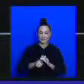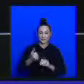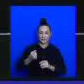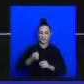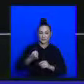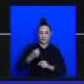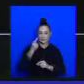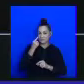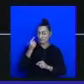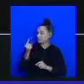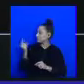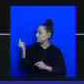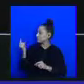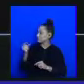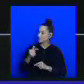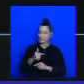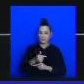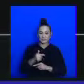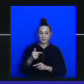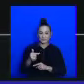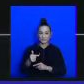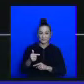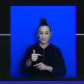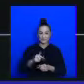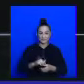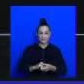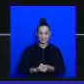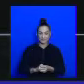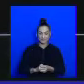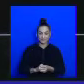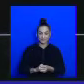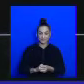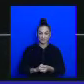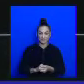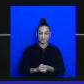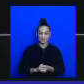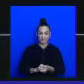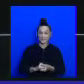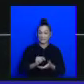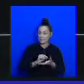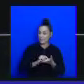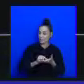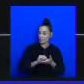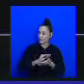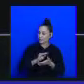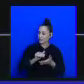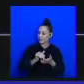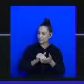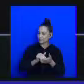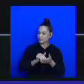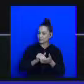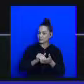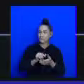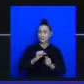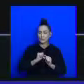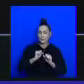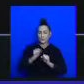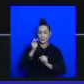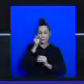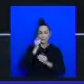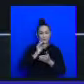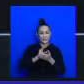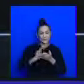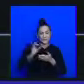Primeiro número sorteado, 77. Bola 77. Anota direitinho. Você pode